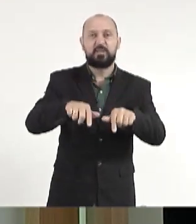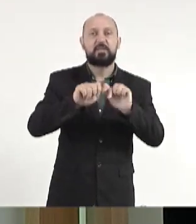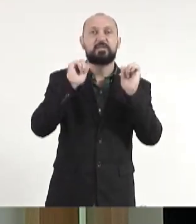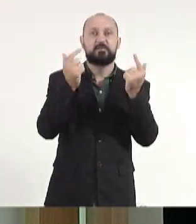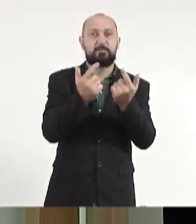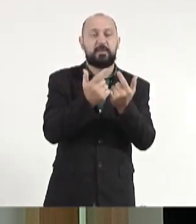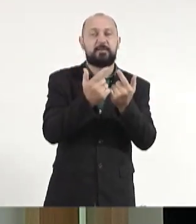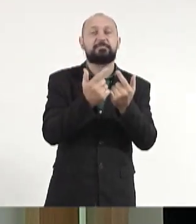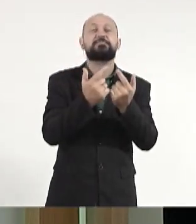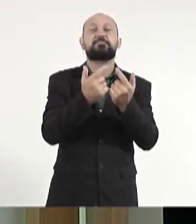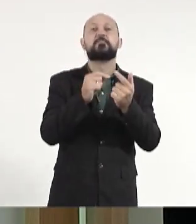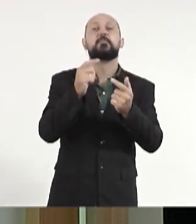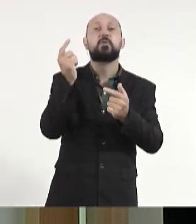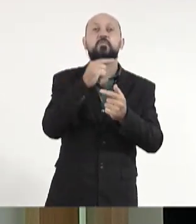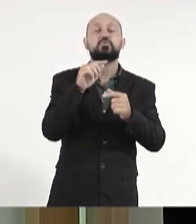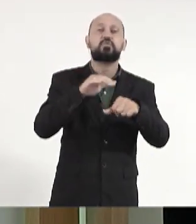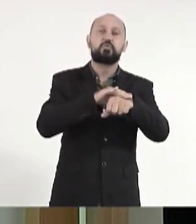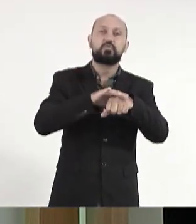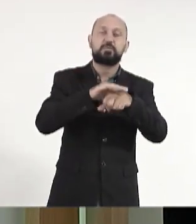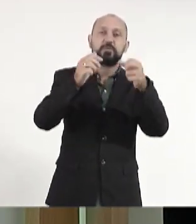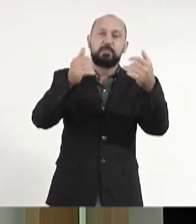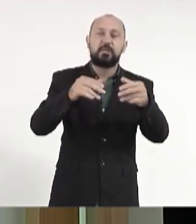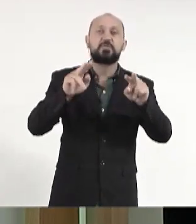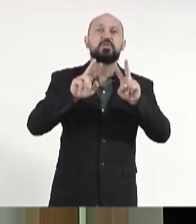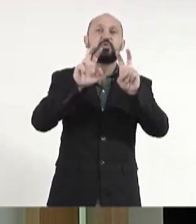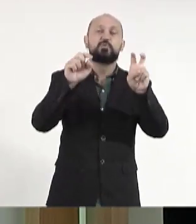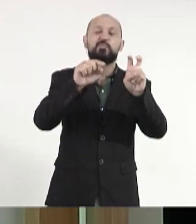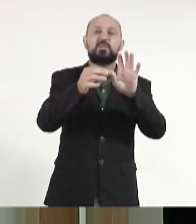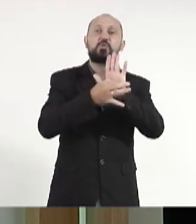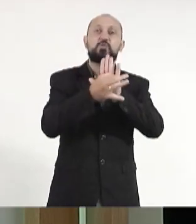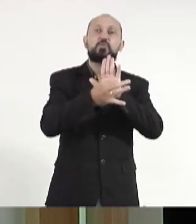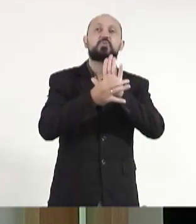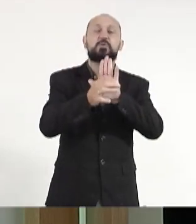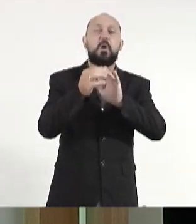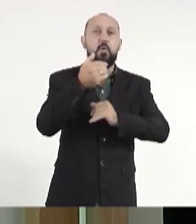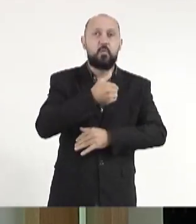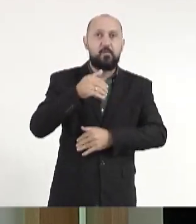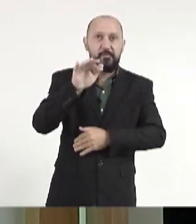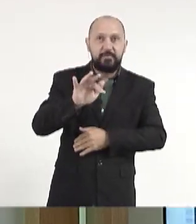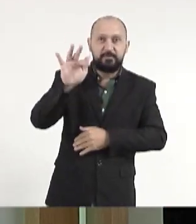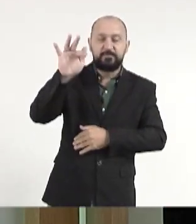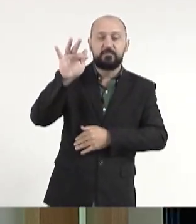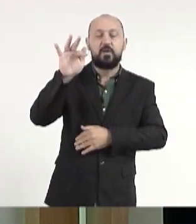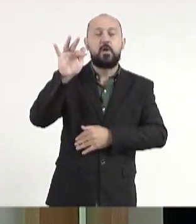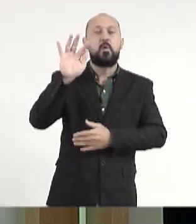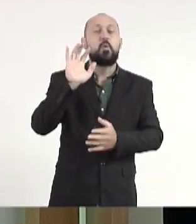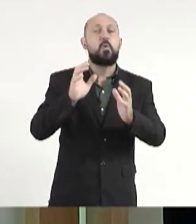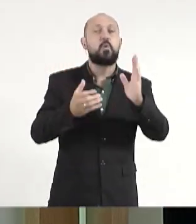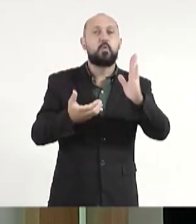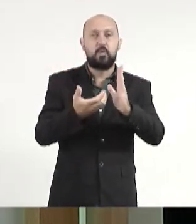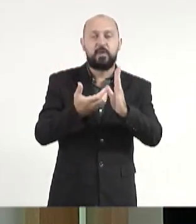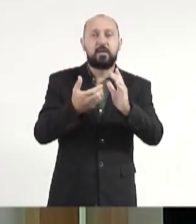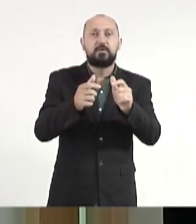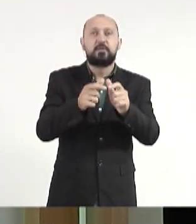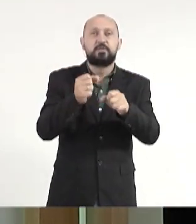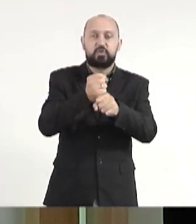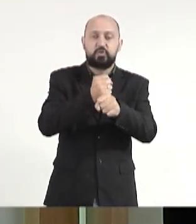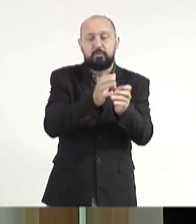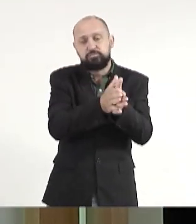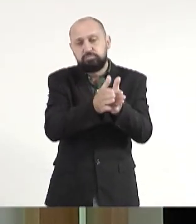importantes para que se possam ter a valorização necessária dos